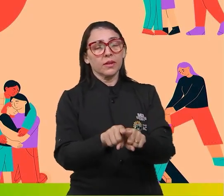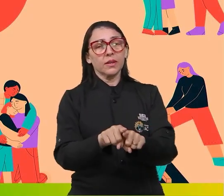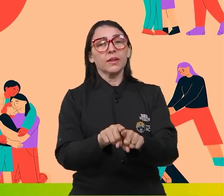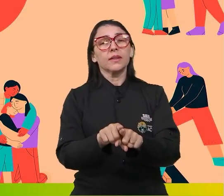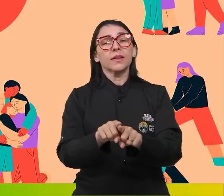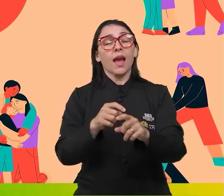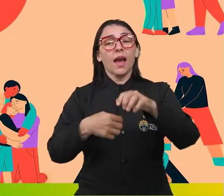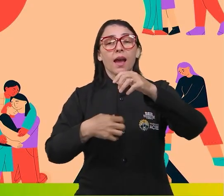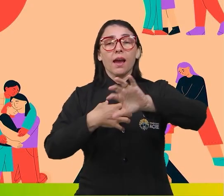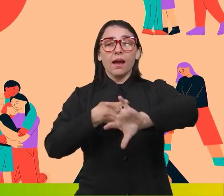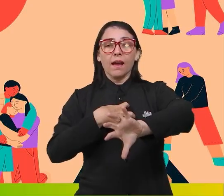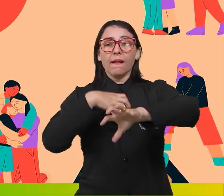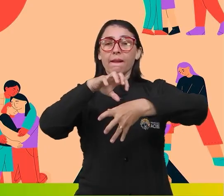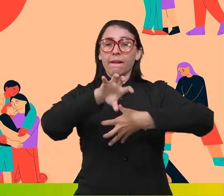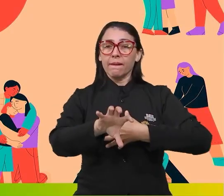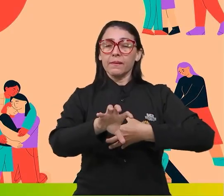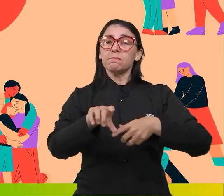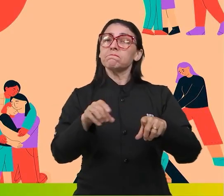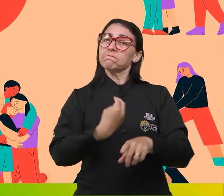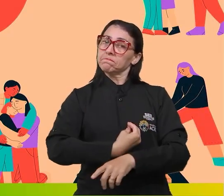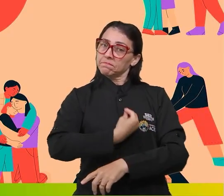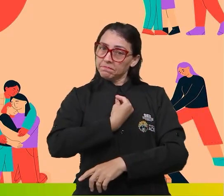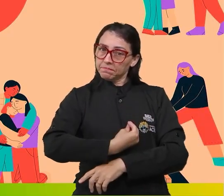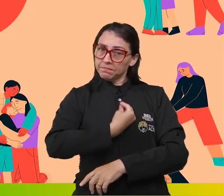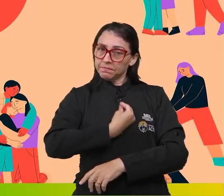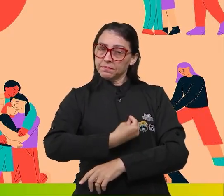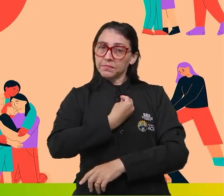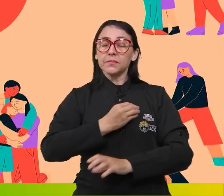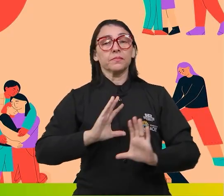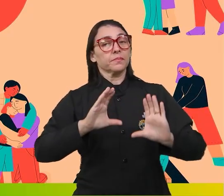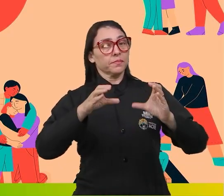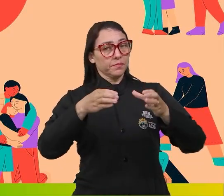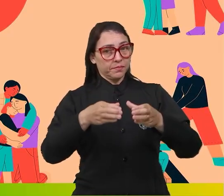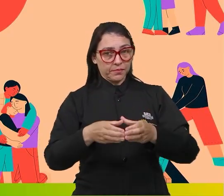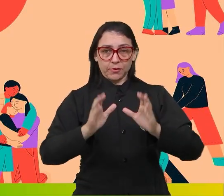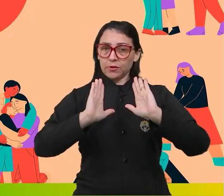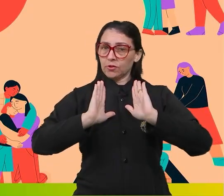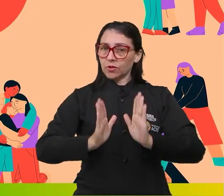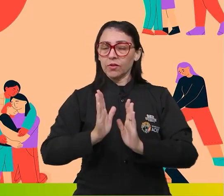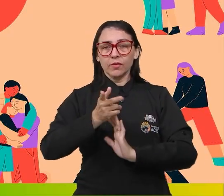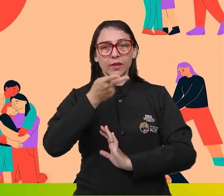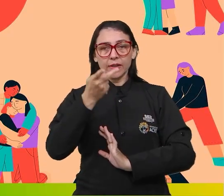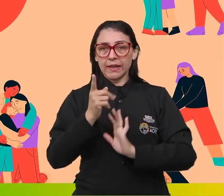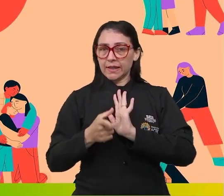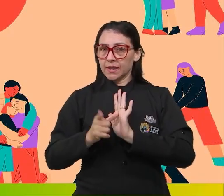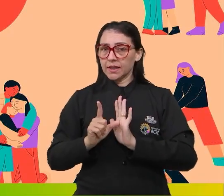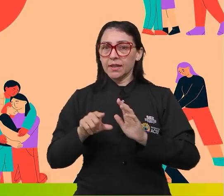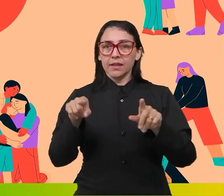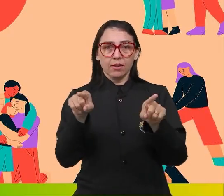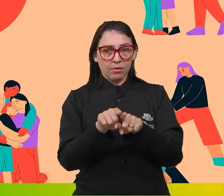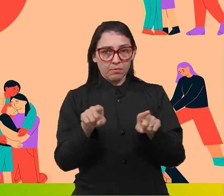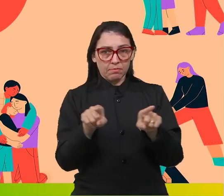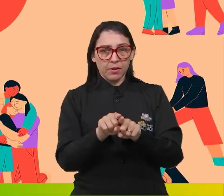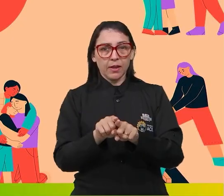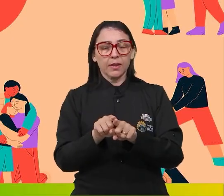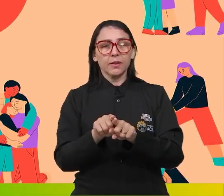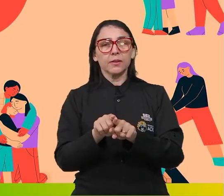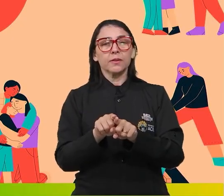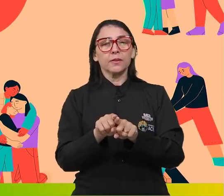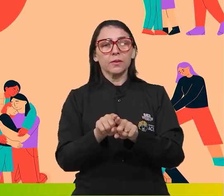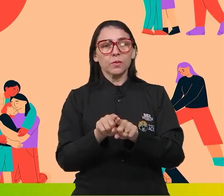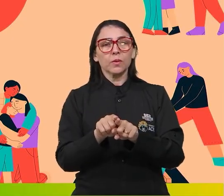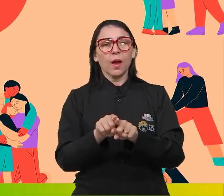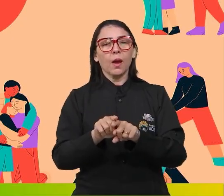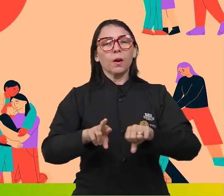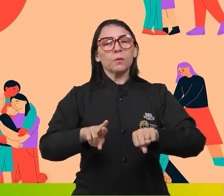a empatia, a participação coletiva, como nós já falamos, e também a resistência